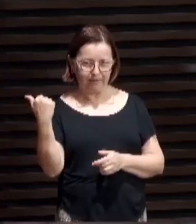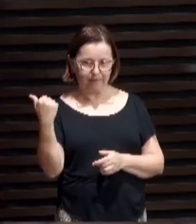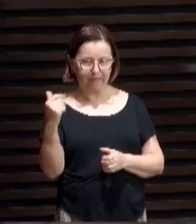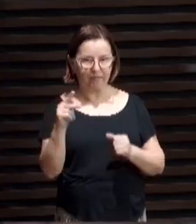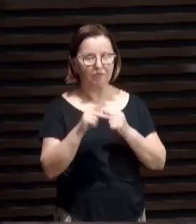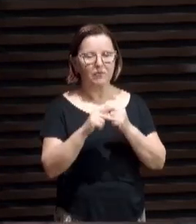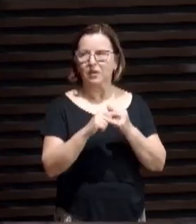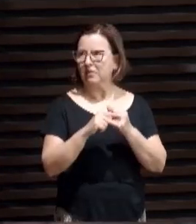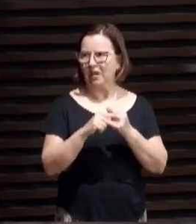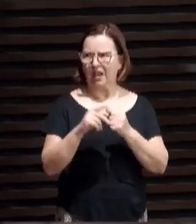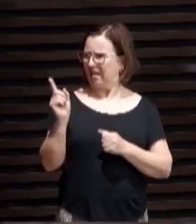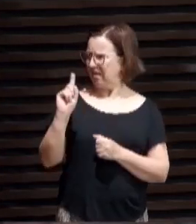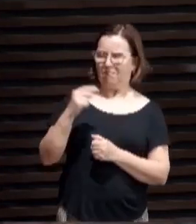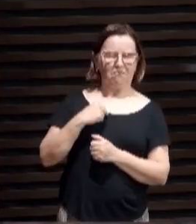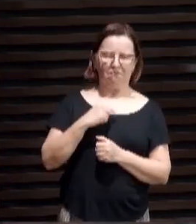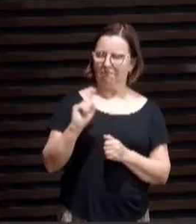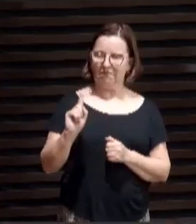negou e disse, não sou.